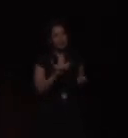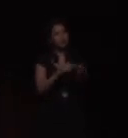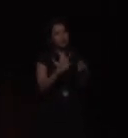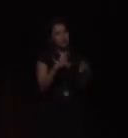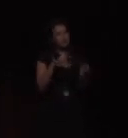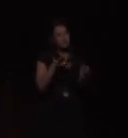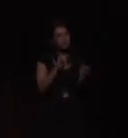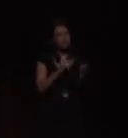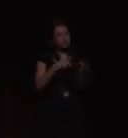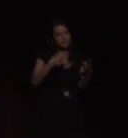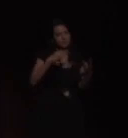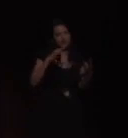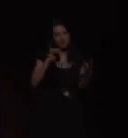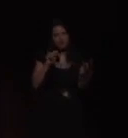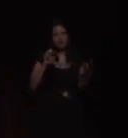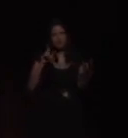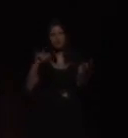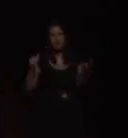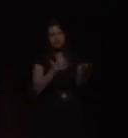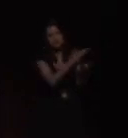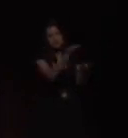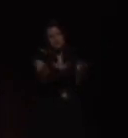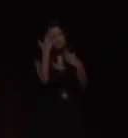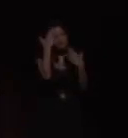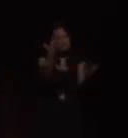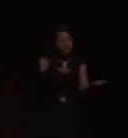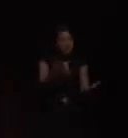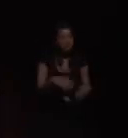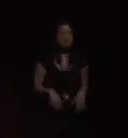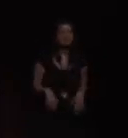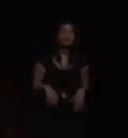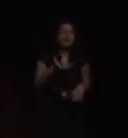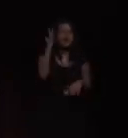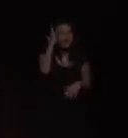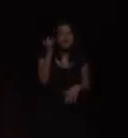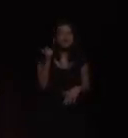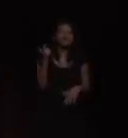Maria Emília, a todos vocês. Esperamos